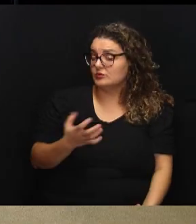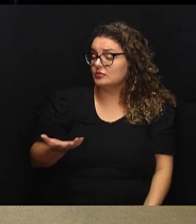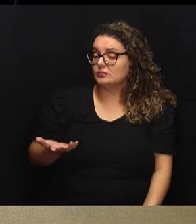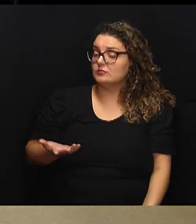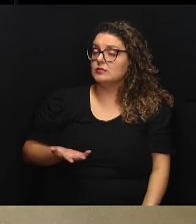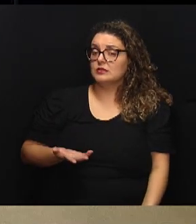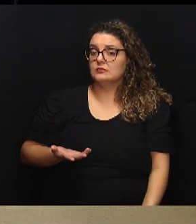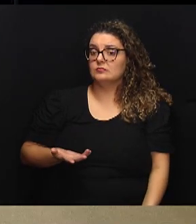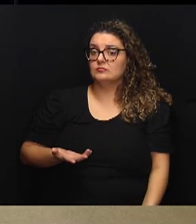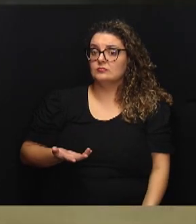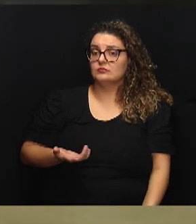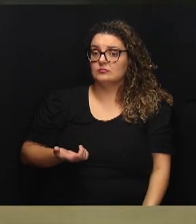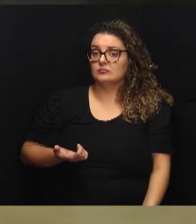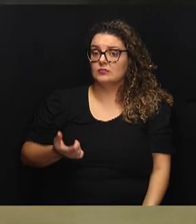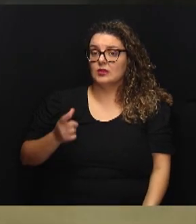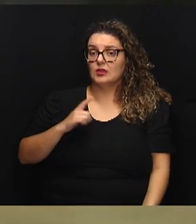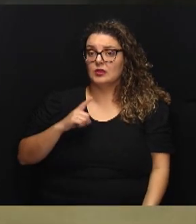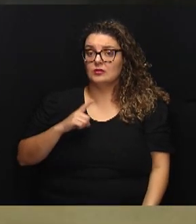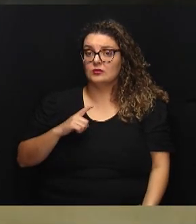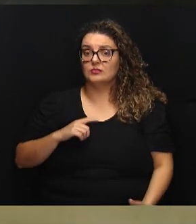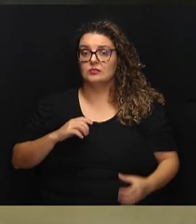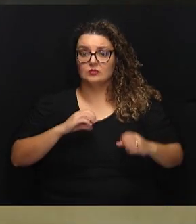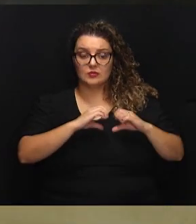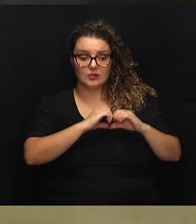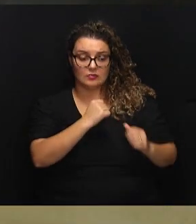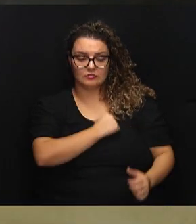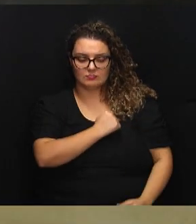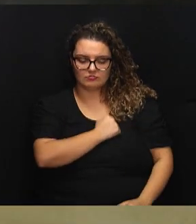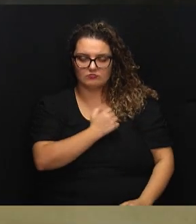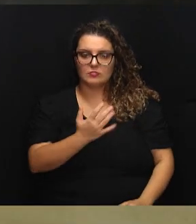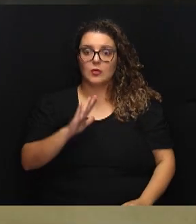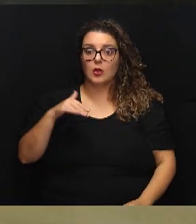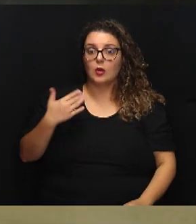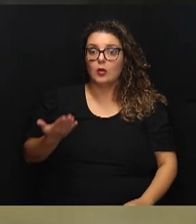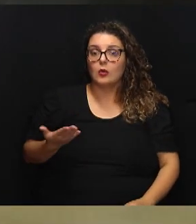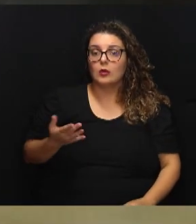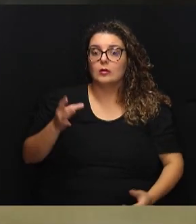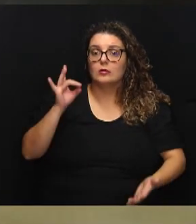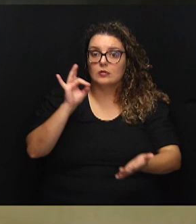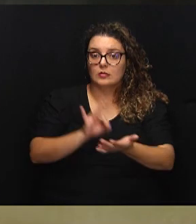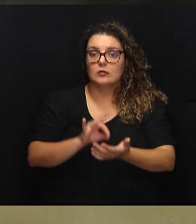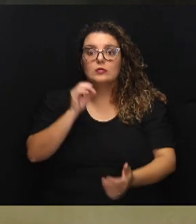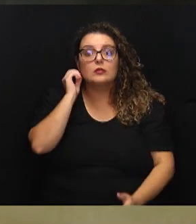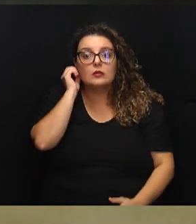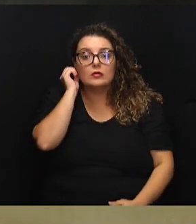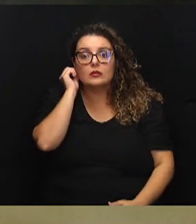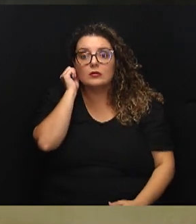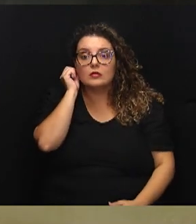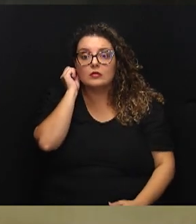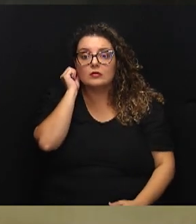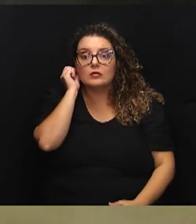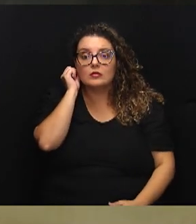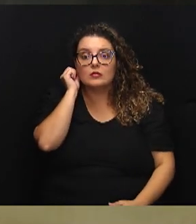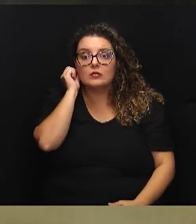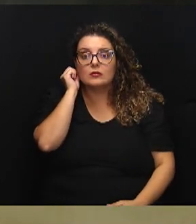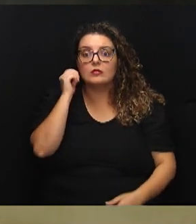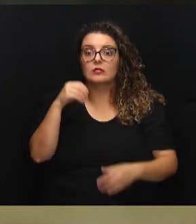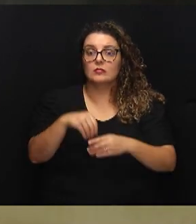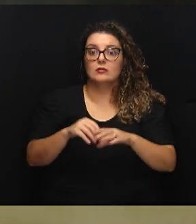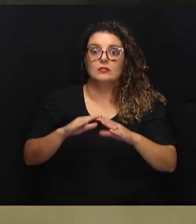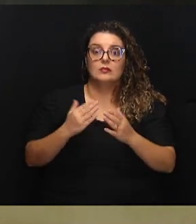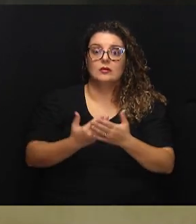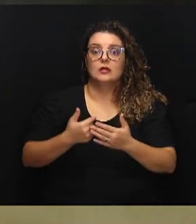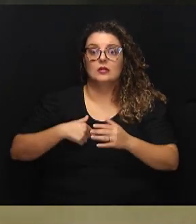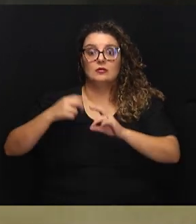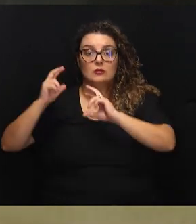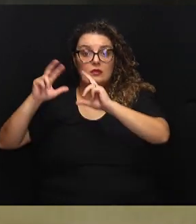assim, e eu tive o time de coração. Quando eu fui realmente ter o time de coração, eu estava na escola, eu jogava